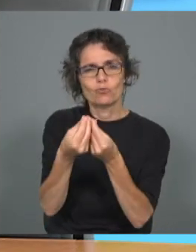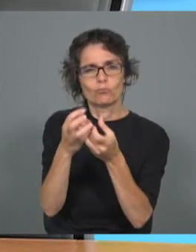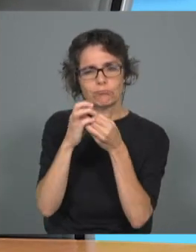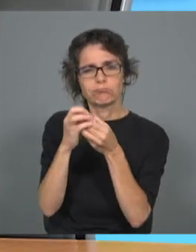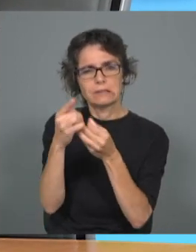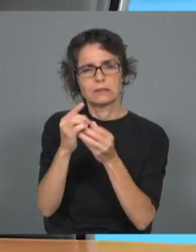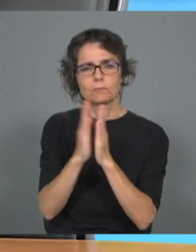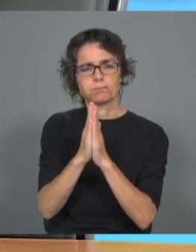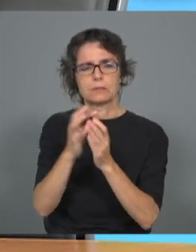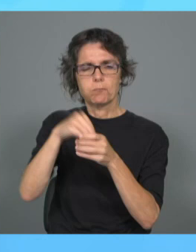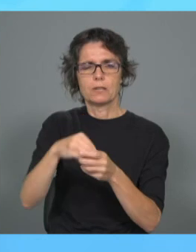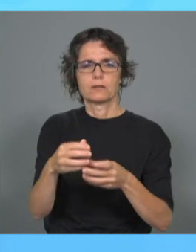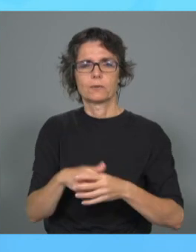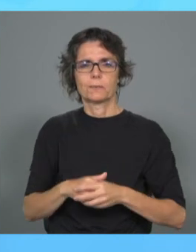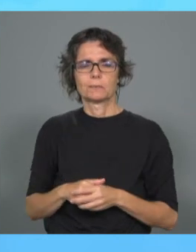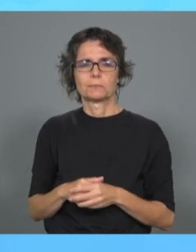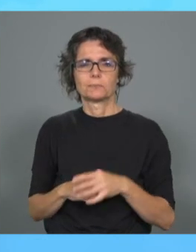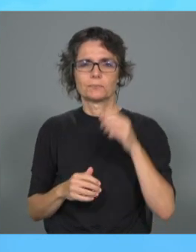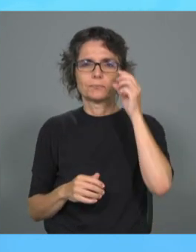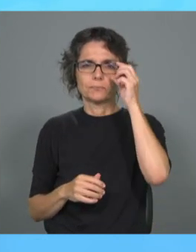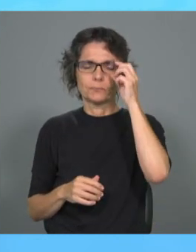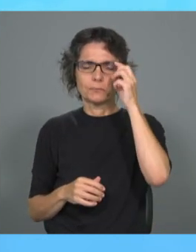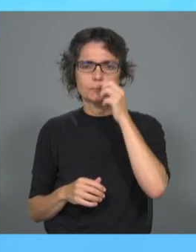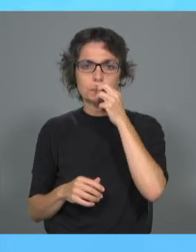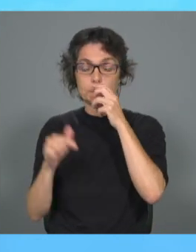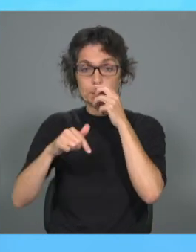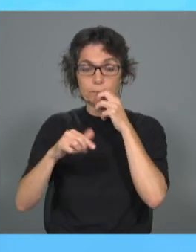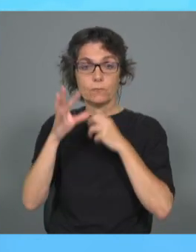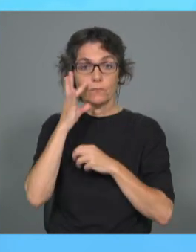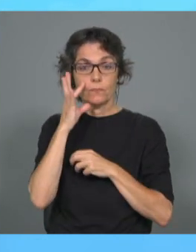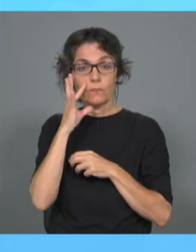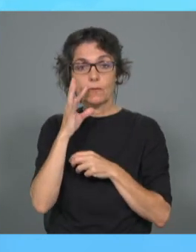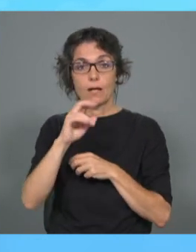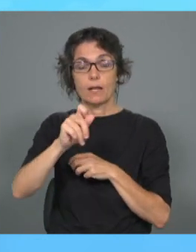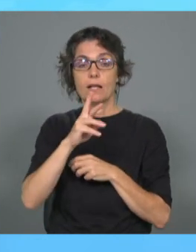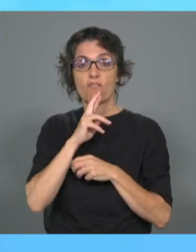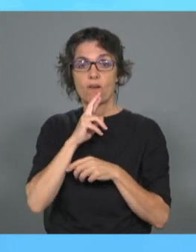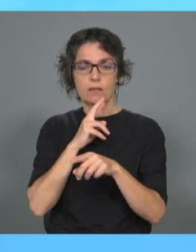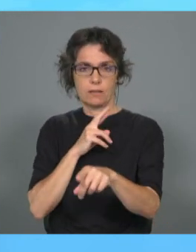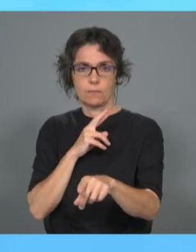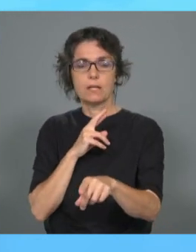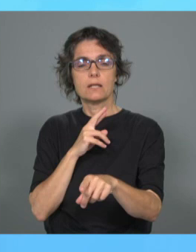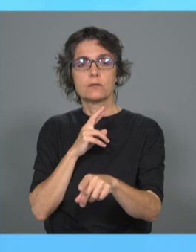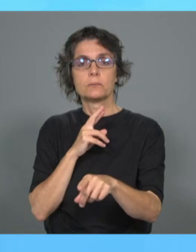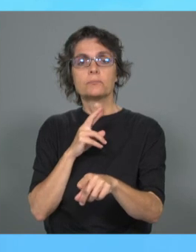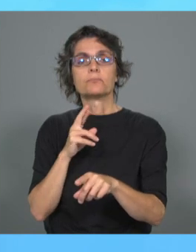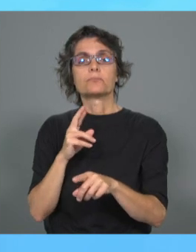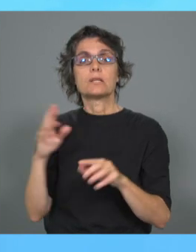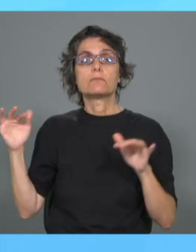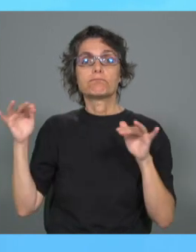ser. Esta tarde, no Santuário de Fátima, no início desta peregrinação